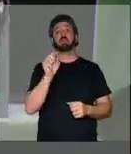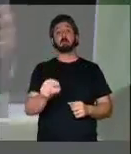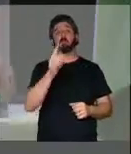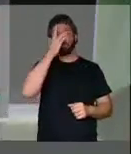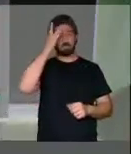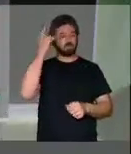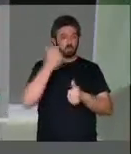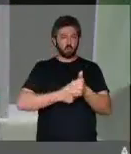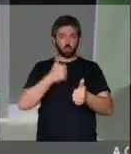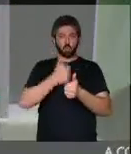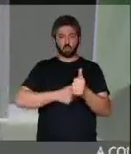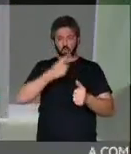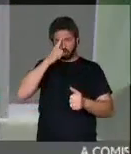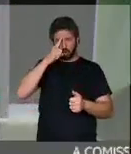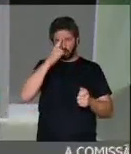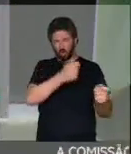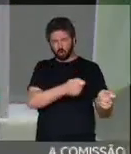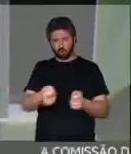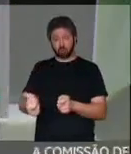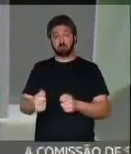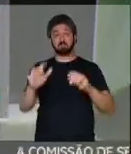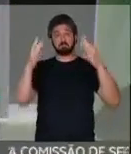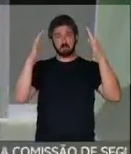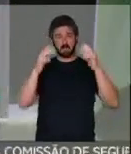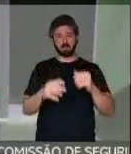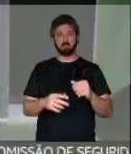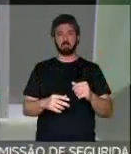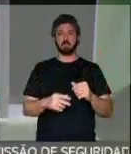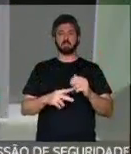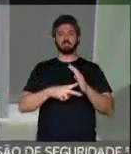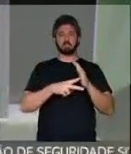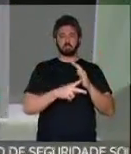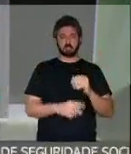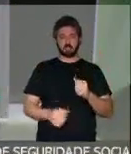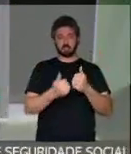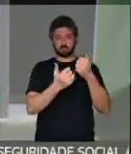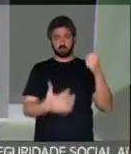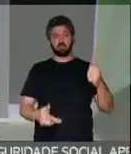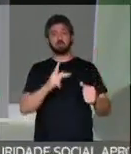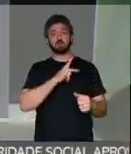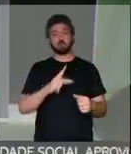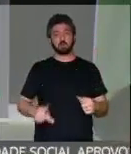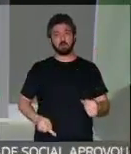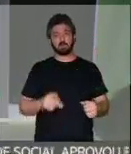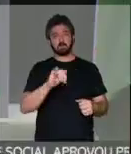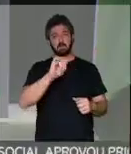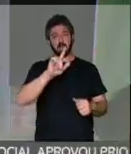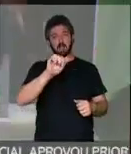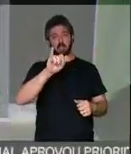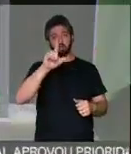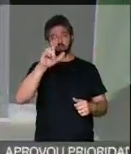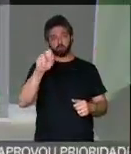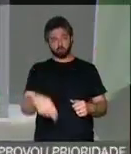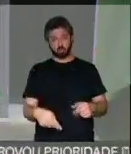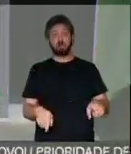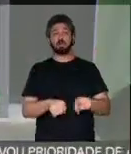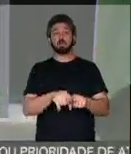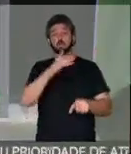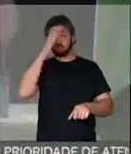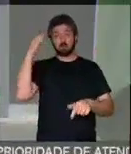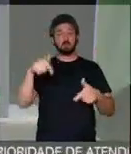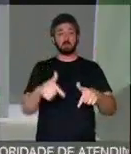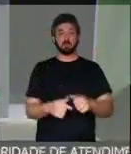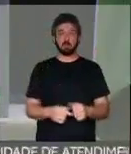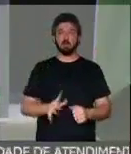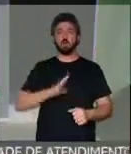trabalhadores lutando cotidianamente. Parabéns à diretoria do sindicato, através do presidente Irailson Varnot, e aos